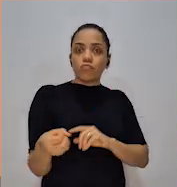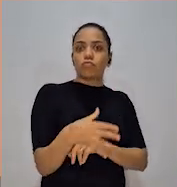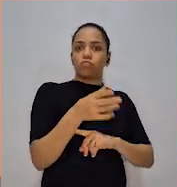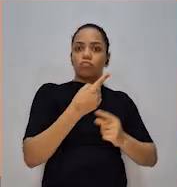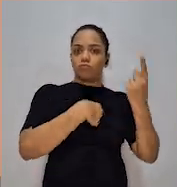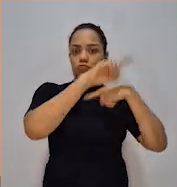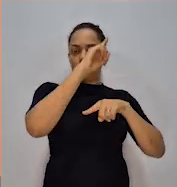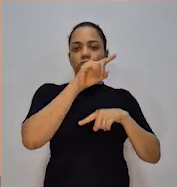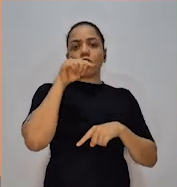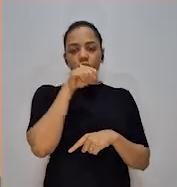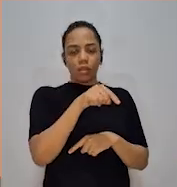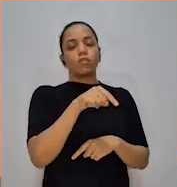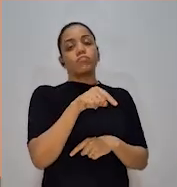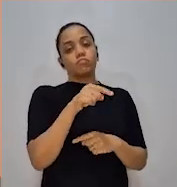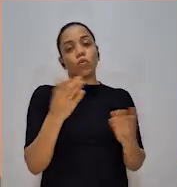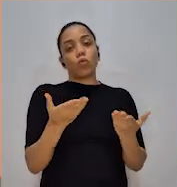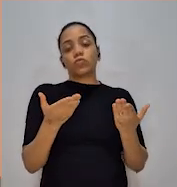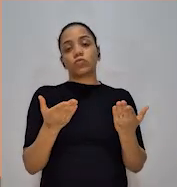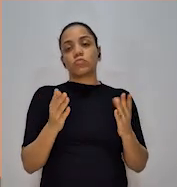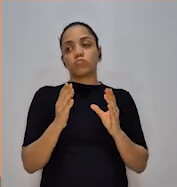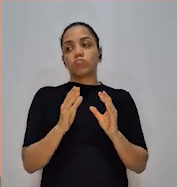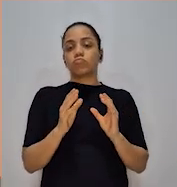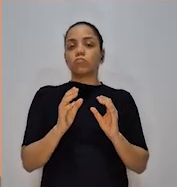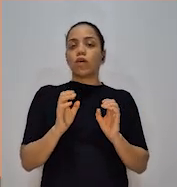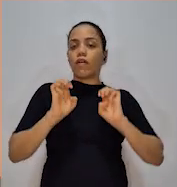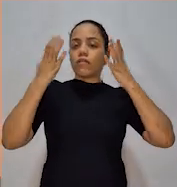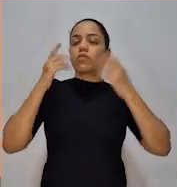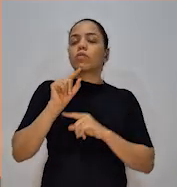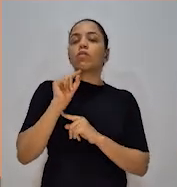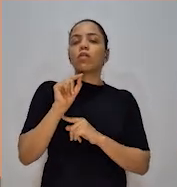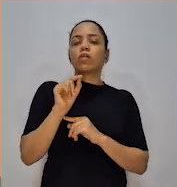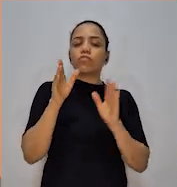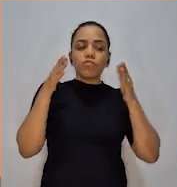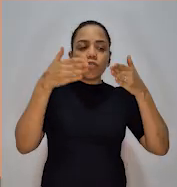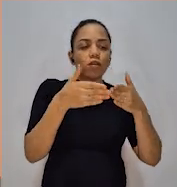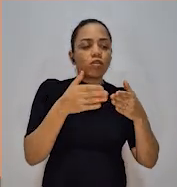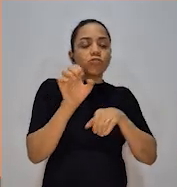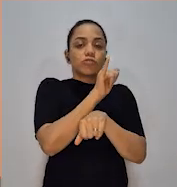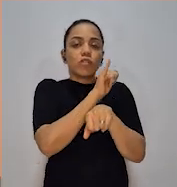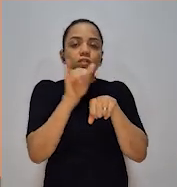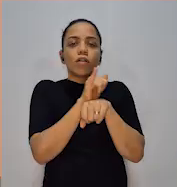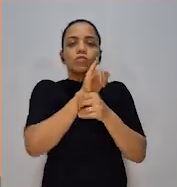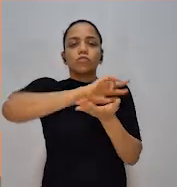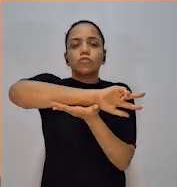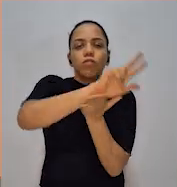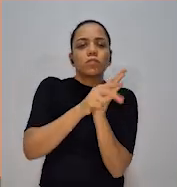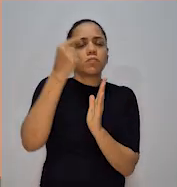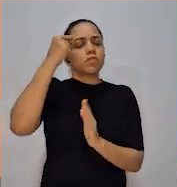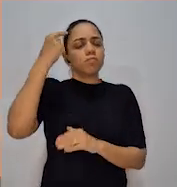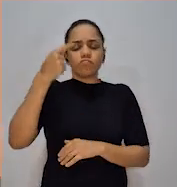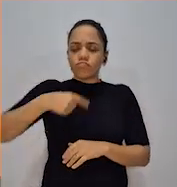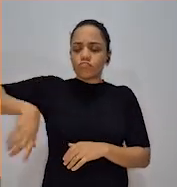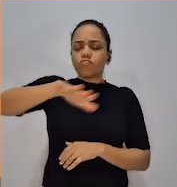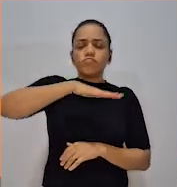esse webinar sobre estratégias de diversidade. Afinal, onde estamos? Um tema essencial para as organizações que